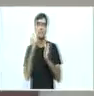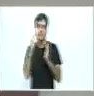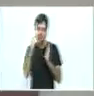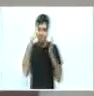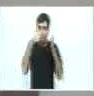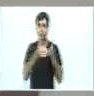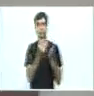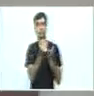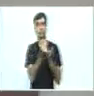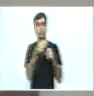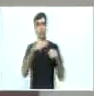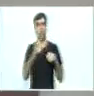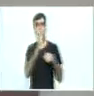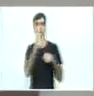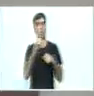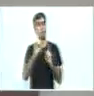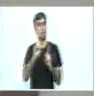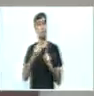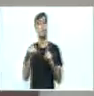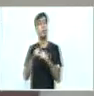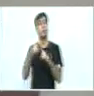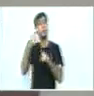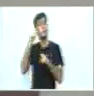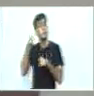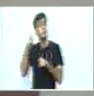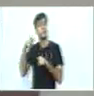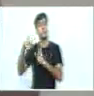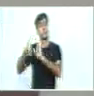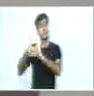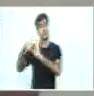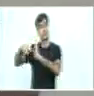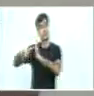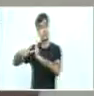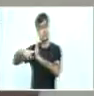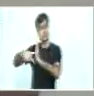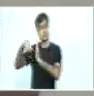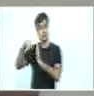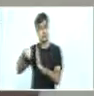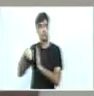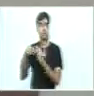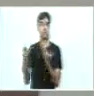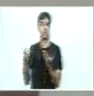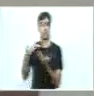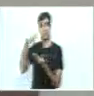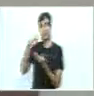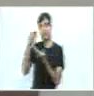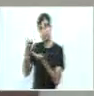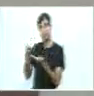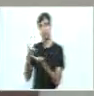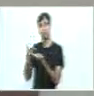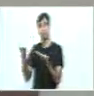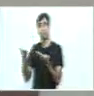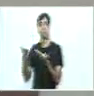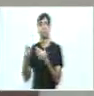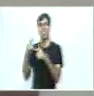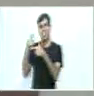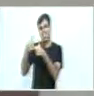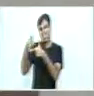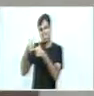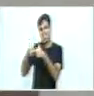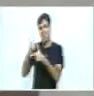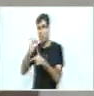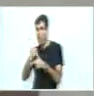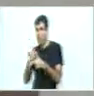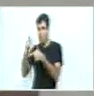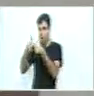financeira, né? Então, uma proposta que o Sindiut faz, vereador Meiquilo, desculpe chamá-lo assim, né,